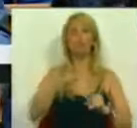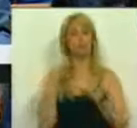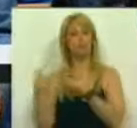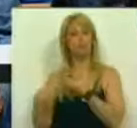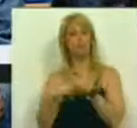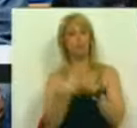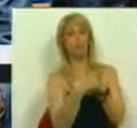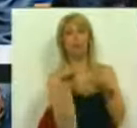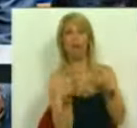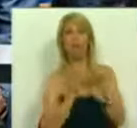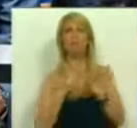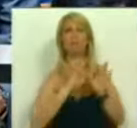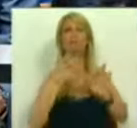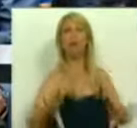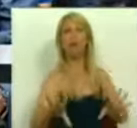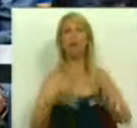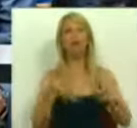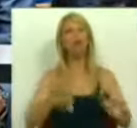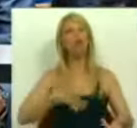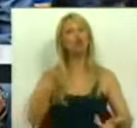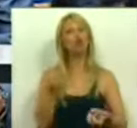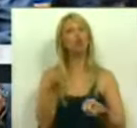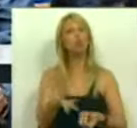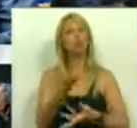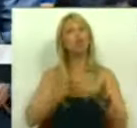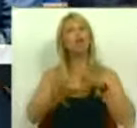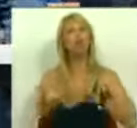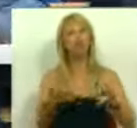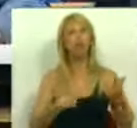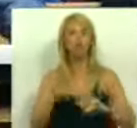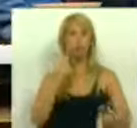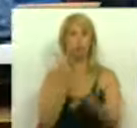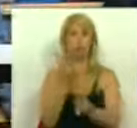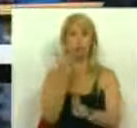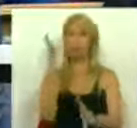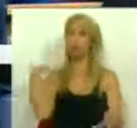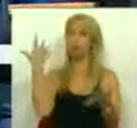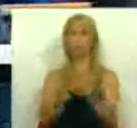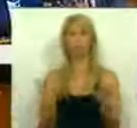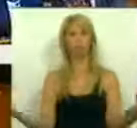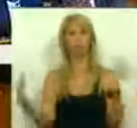parceiros similar à solidariedade que nas últimas décadas tivemos para com eles. Muito bem. Muito obrigado.